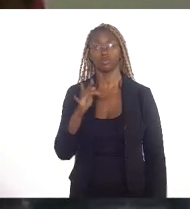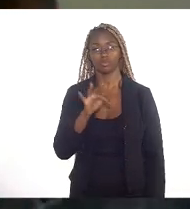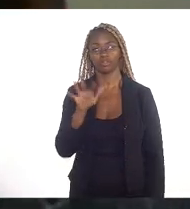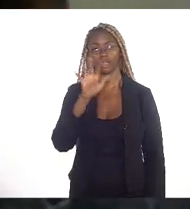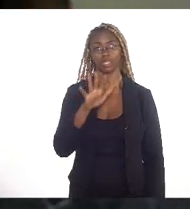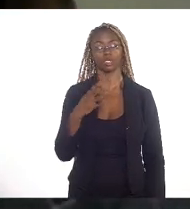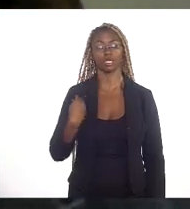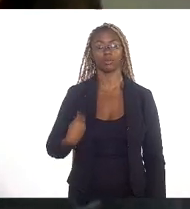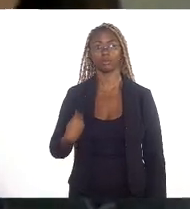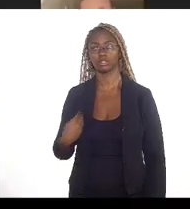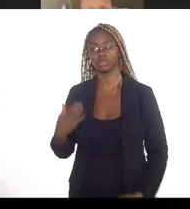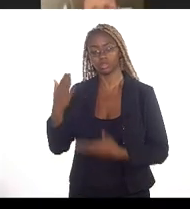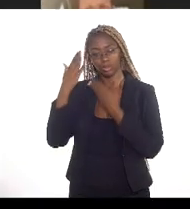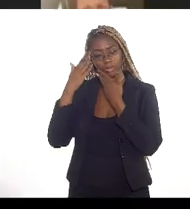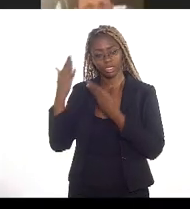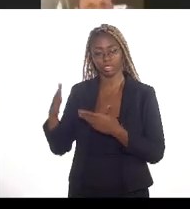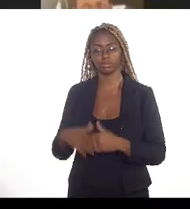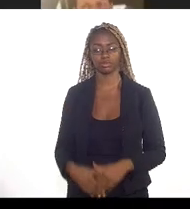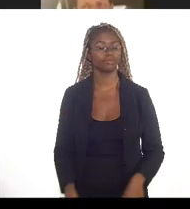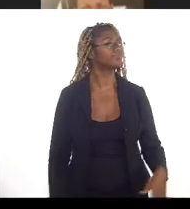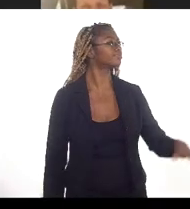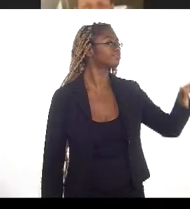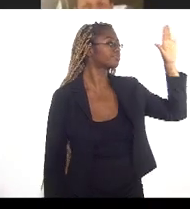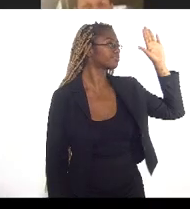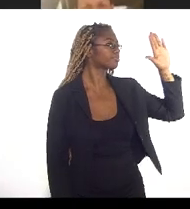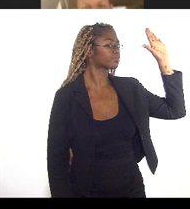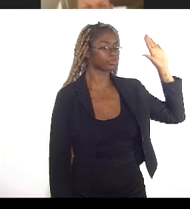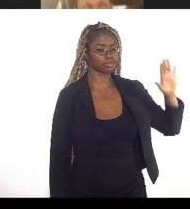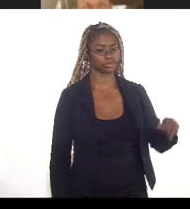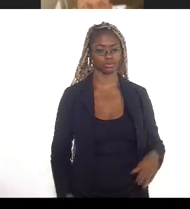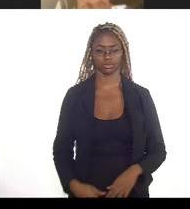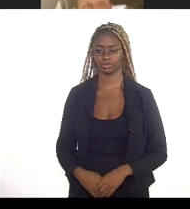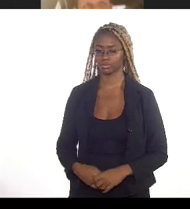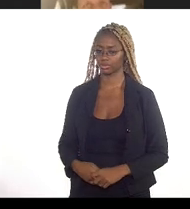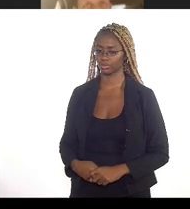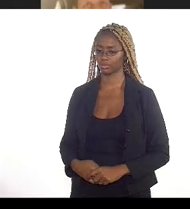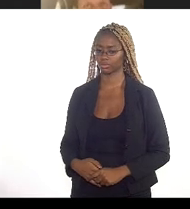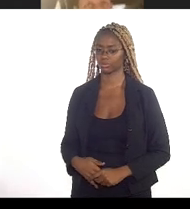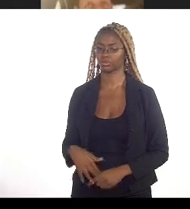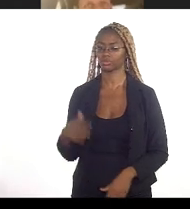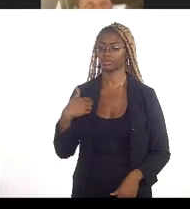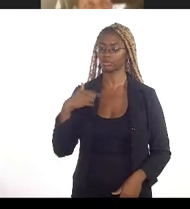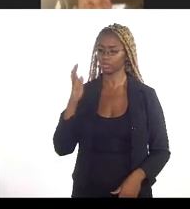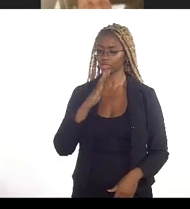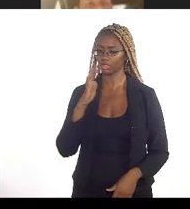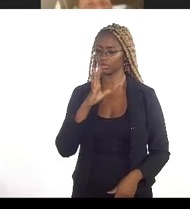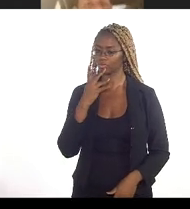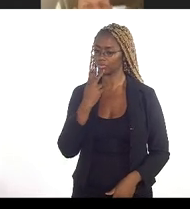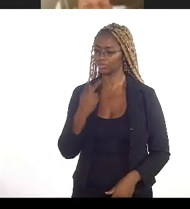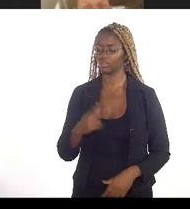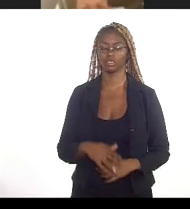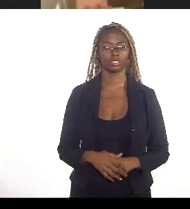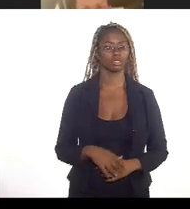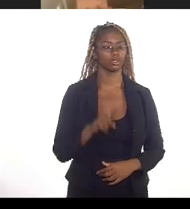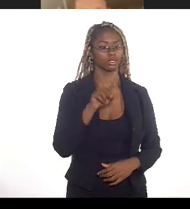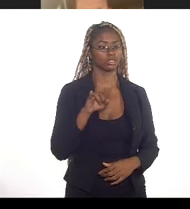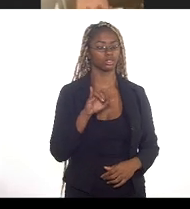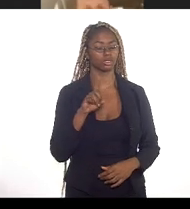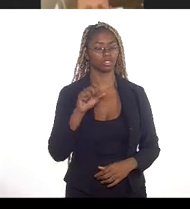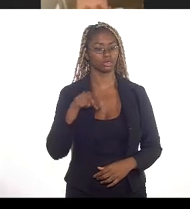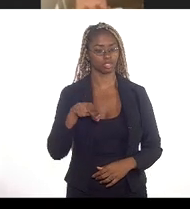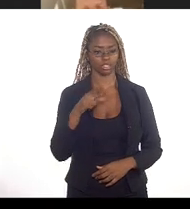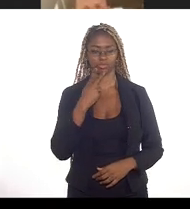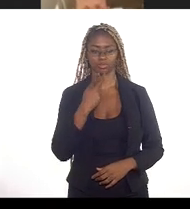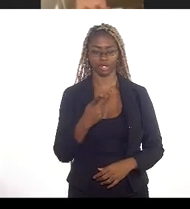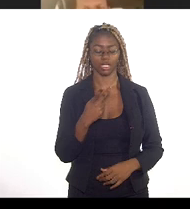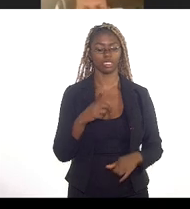Público Federal. Obrigada, presidente. Uma questão de ordem, presidente. Deixa eu dar um encaminhamento aqui. Eu pedi também. A Zeidan quer falar, Valdec,